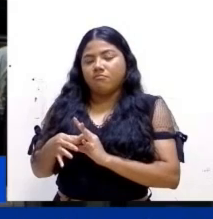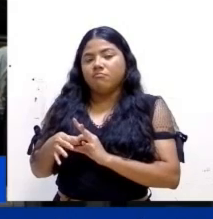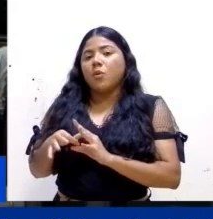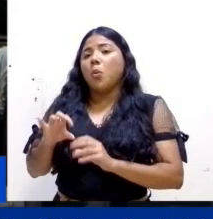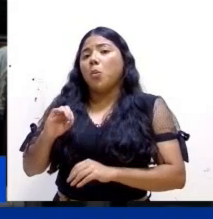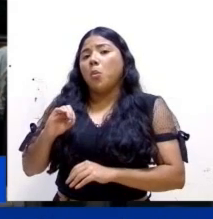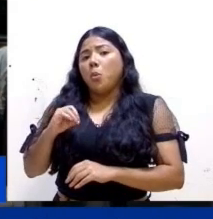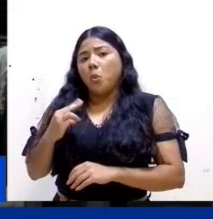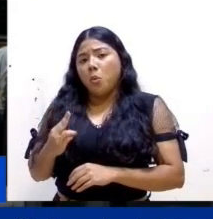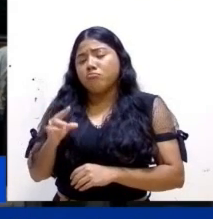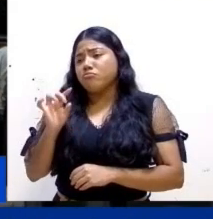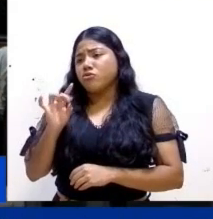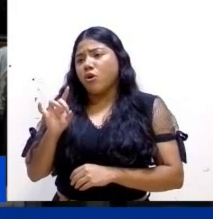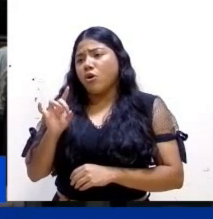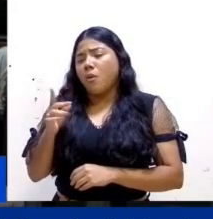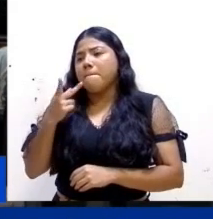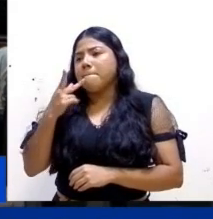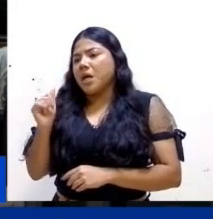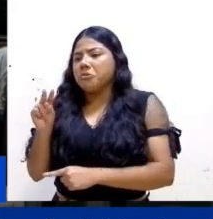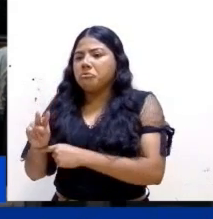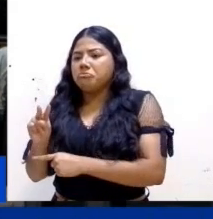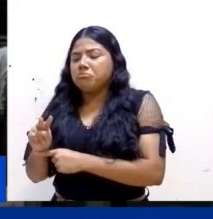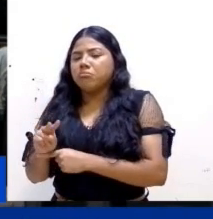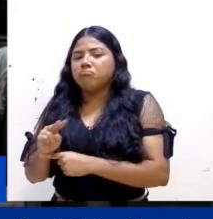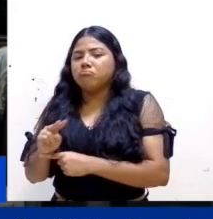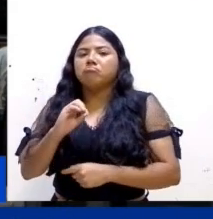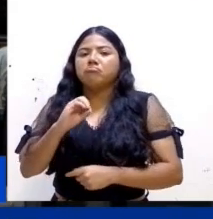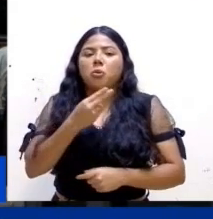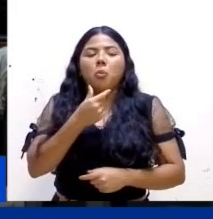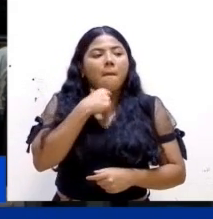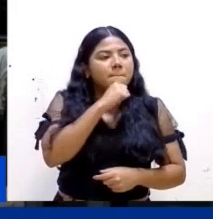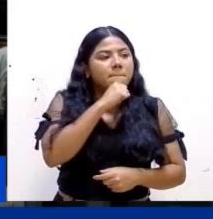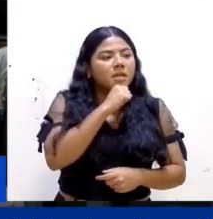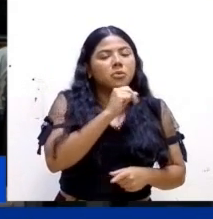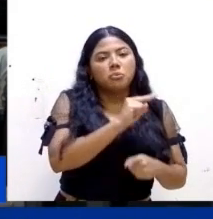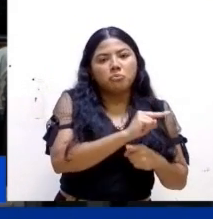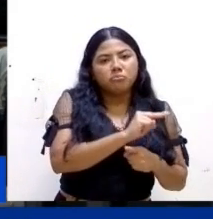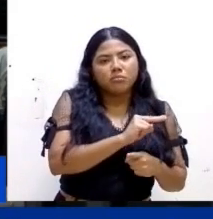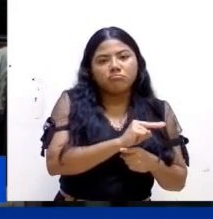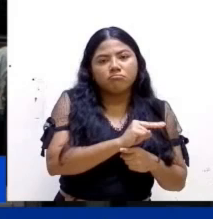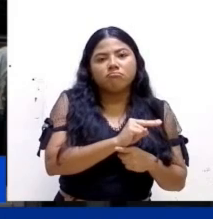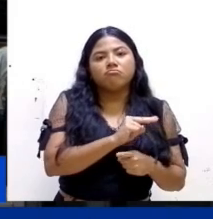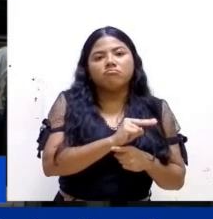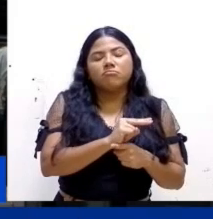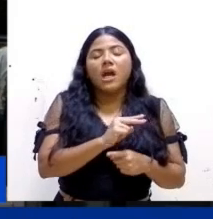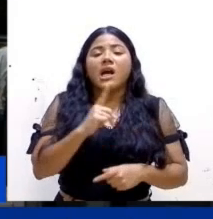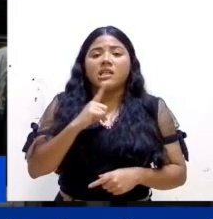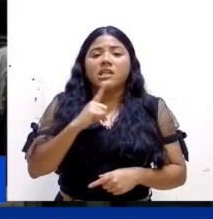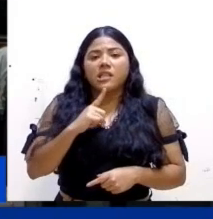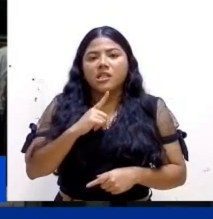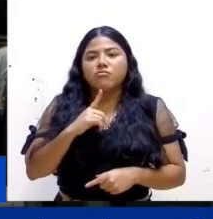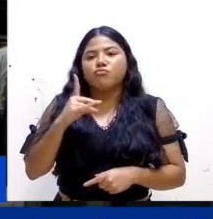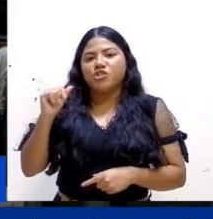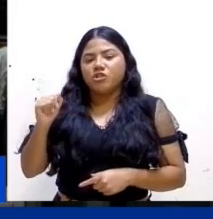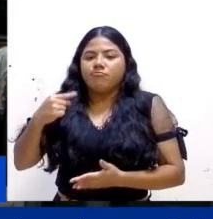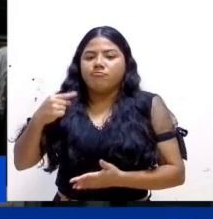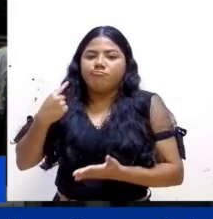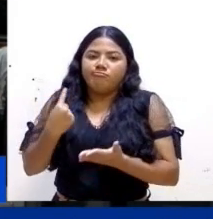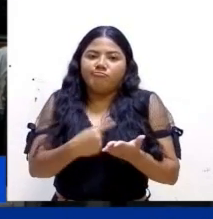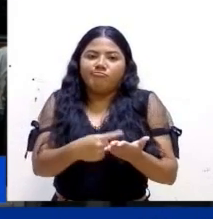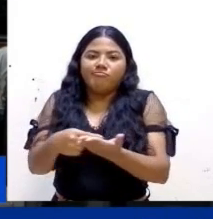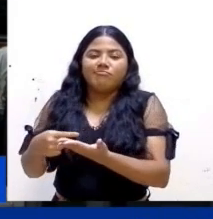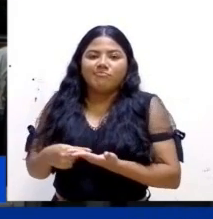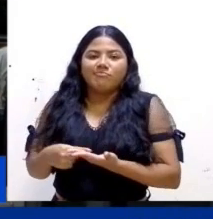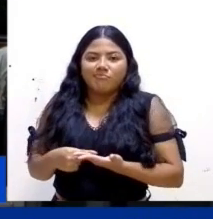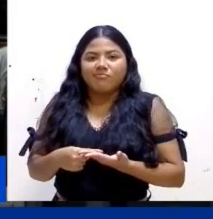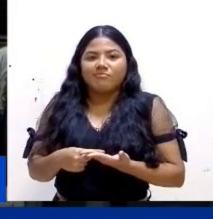pais. E a guarda compartilhada? Ah, o menino fica um dia na minha casa, no outro dia na casa do pai. E a... Não.